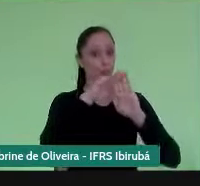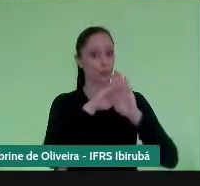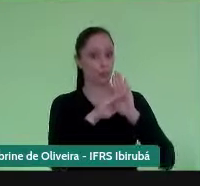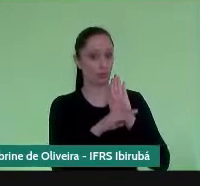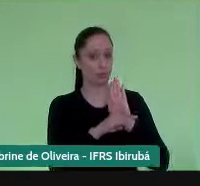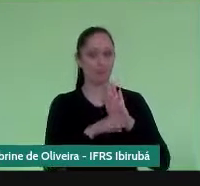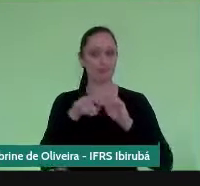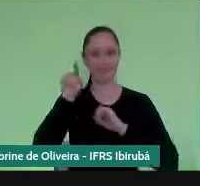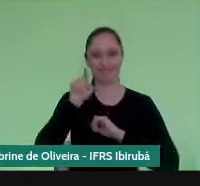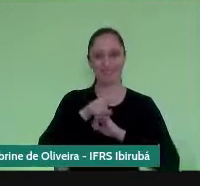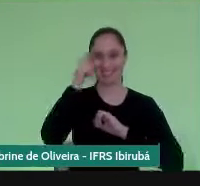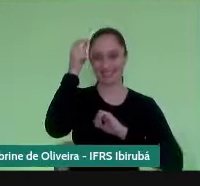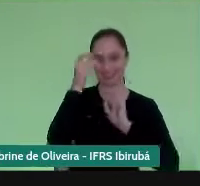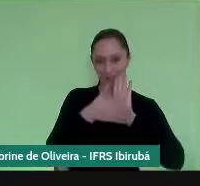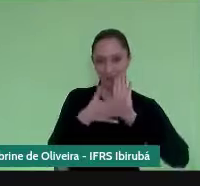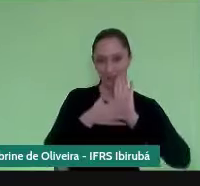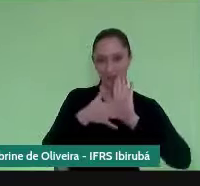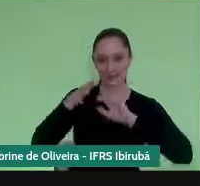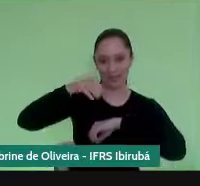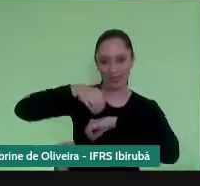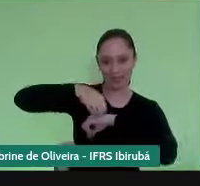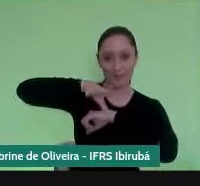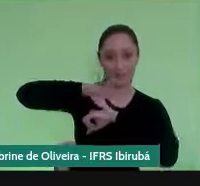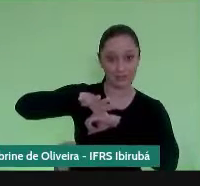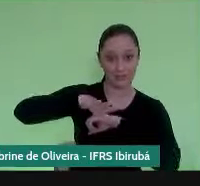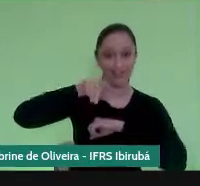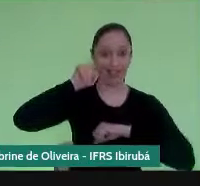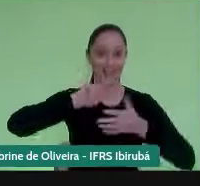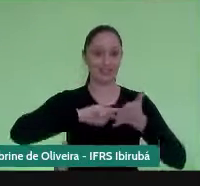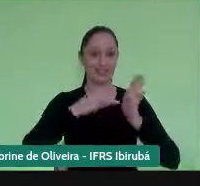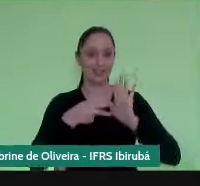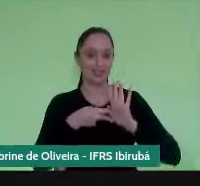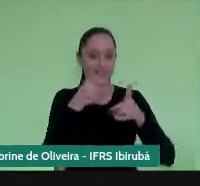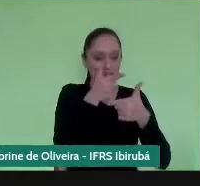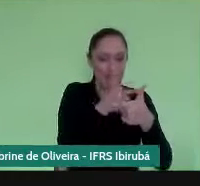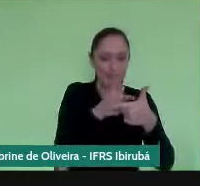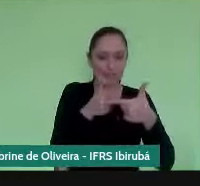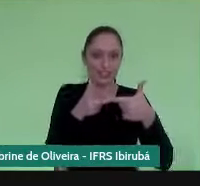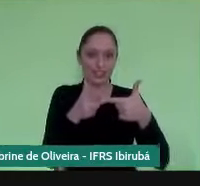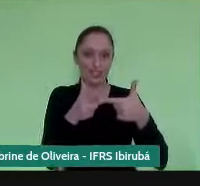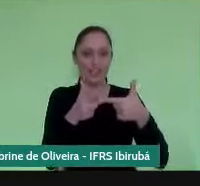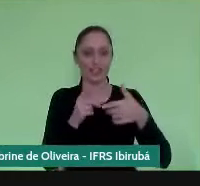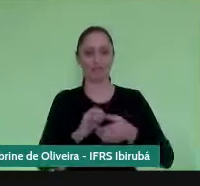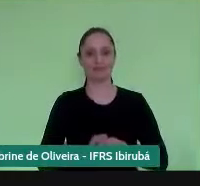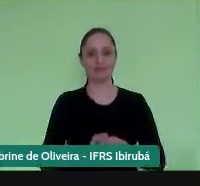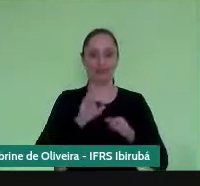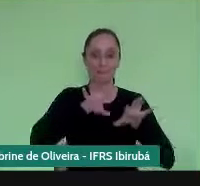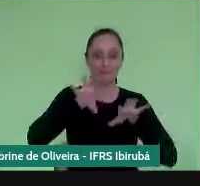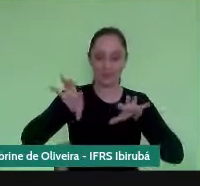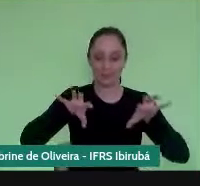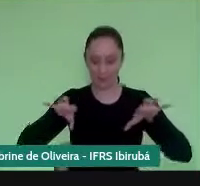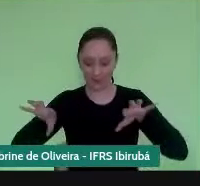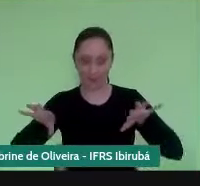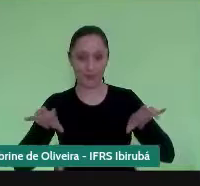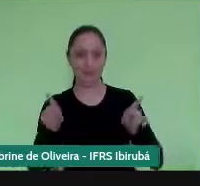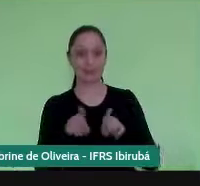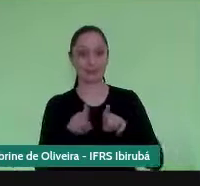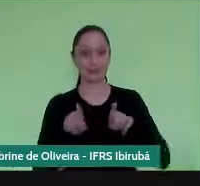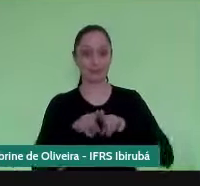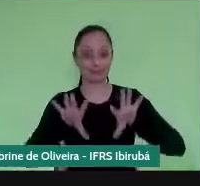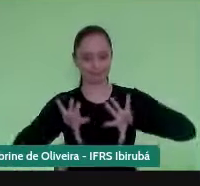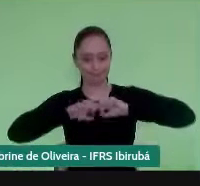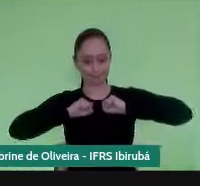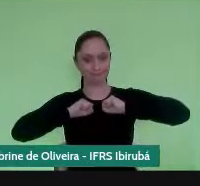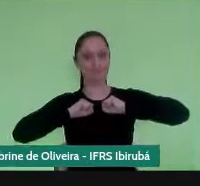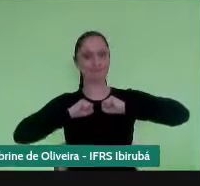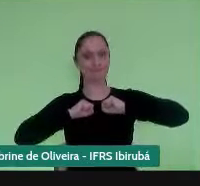um significado de dividir, de repartir, de partilhar, de tomar parte em, de